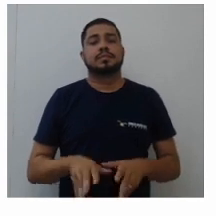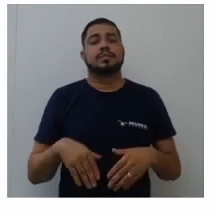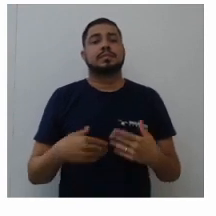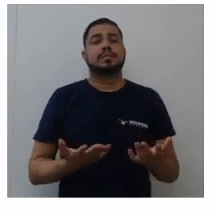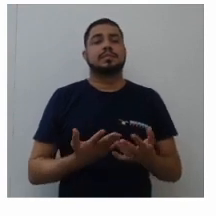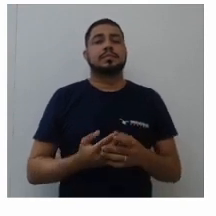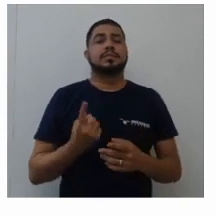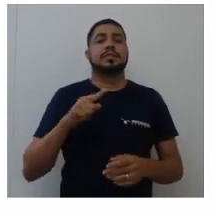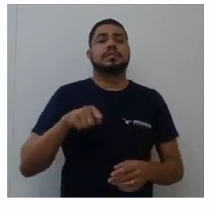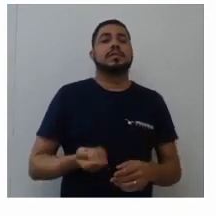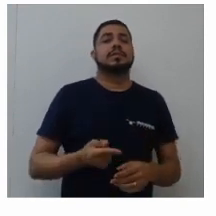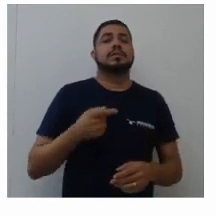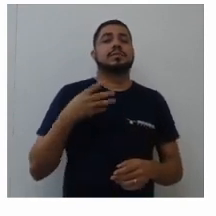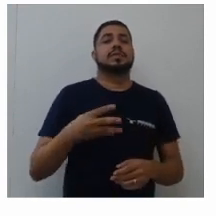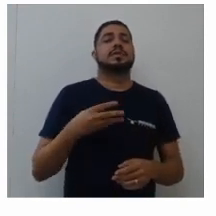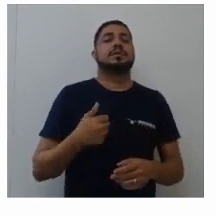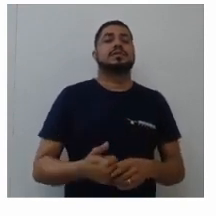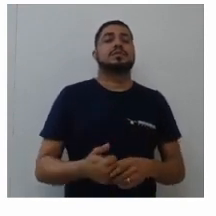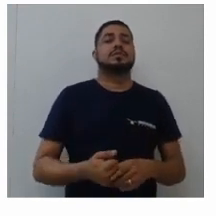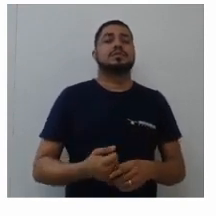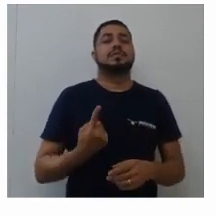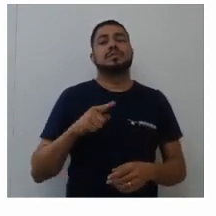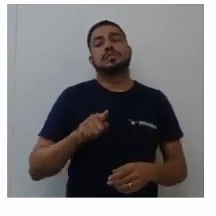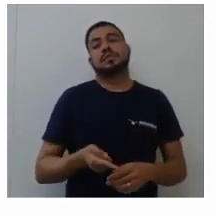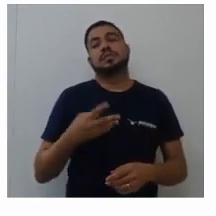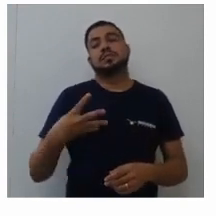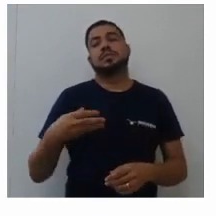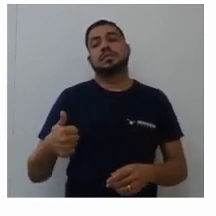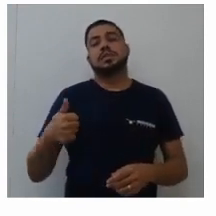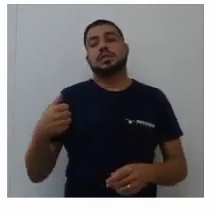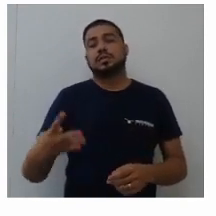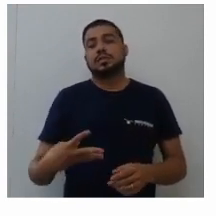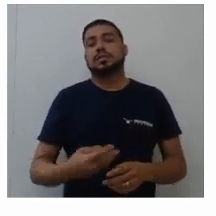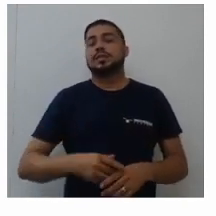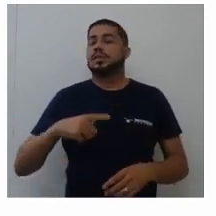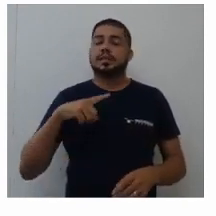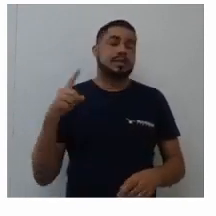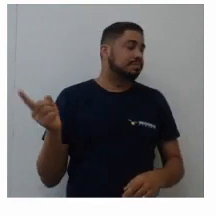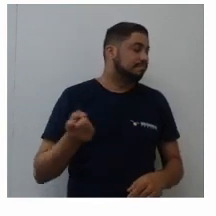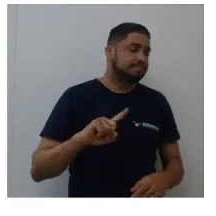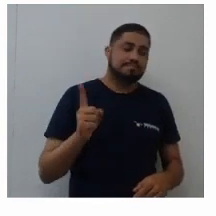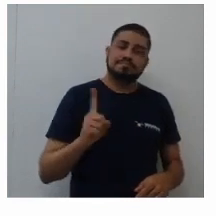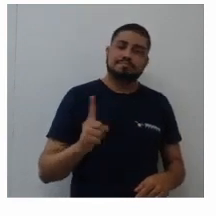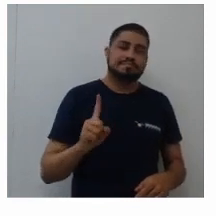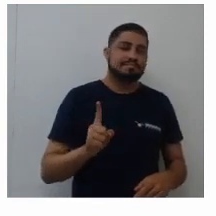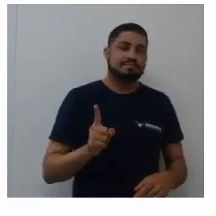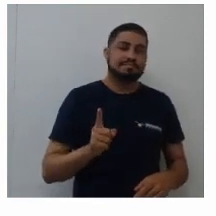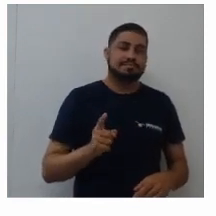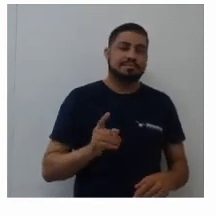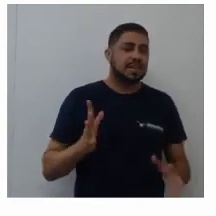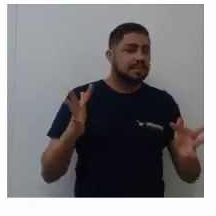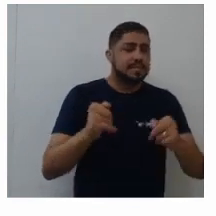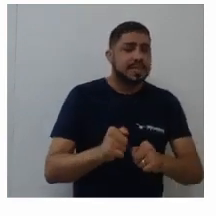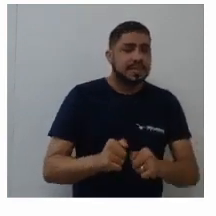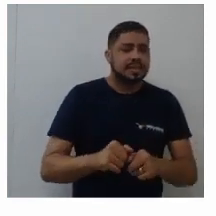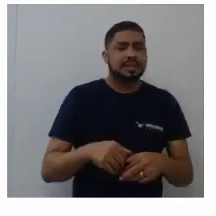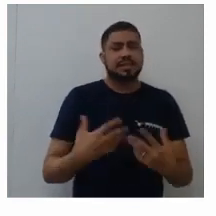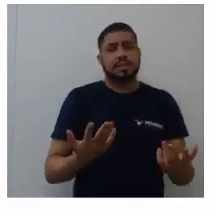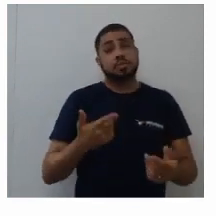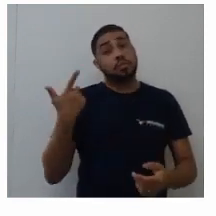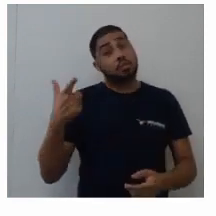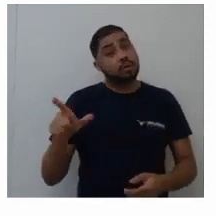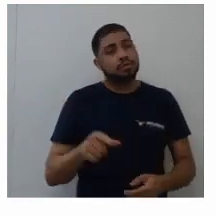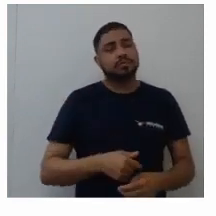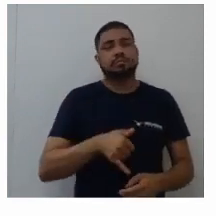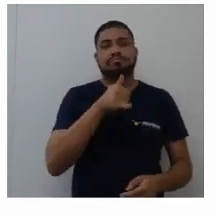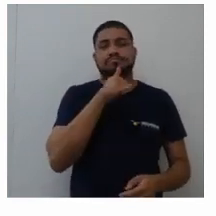Então, 1,41, 1,414 não tem fim. E aí eu quero dar outro exemplo aqui para